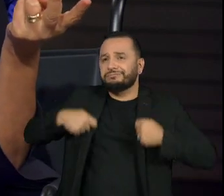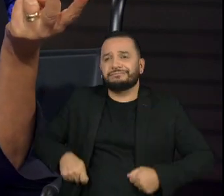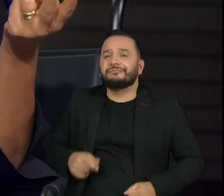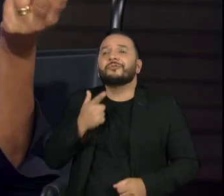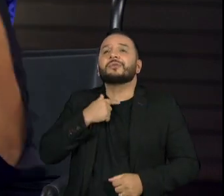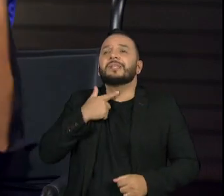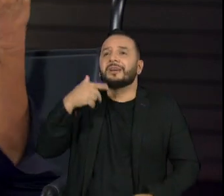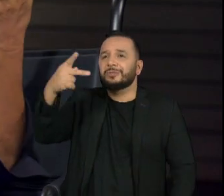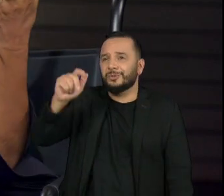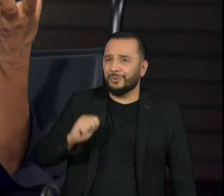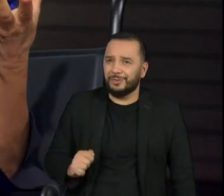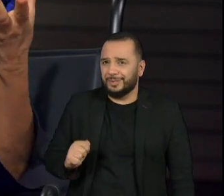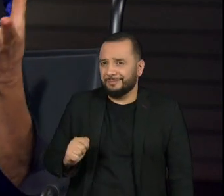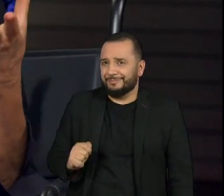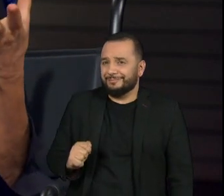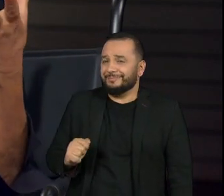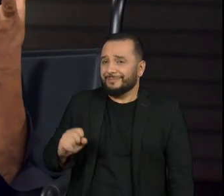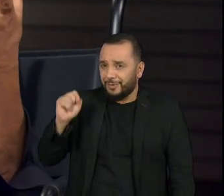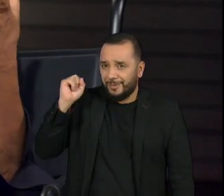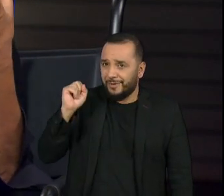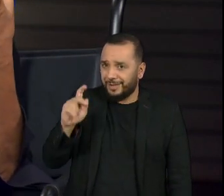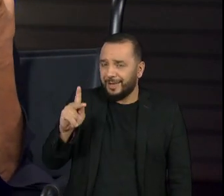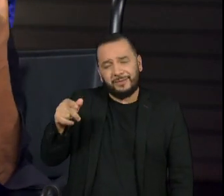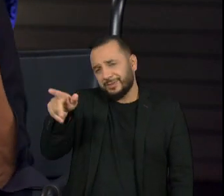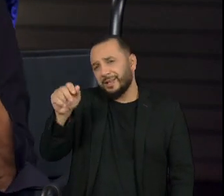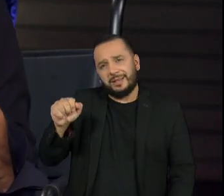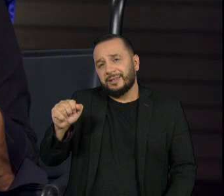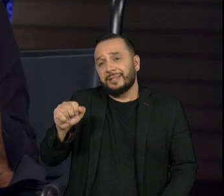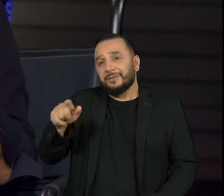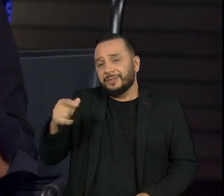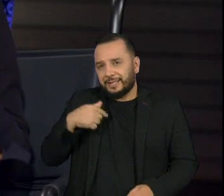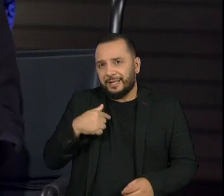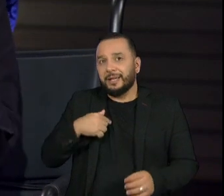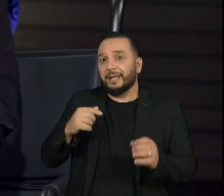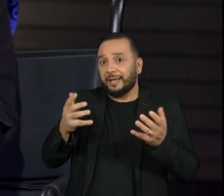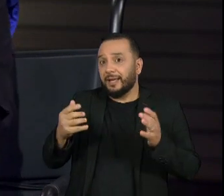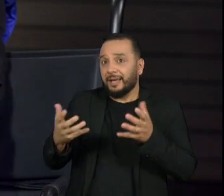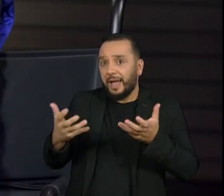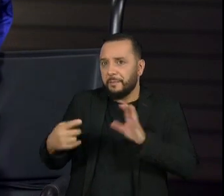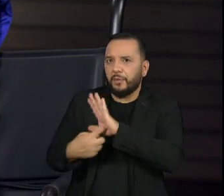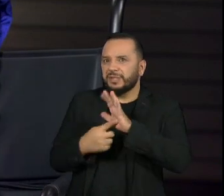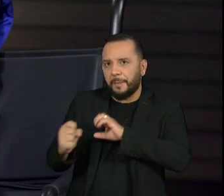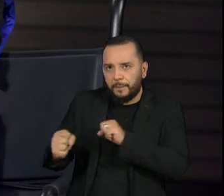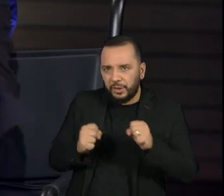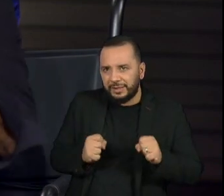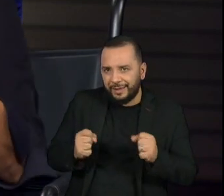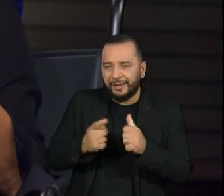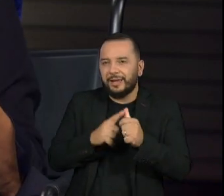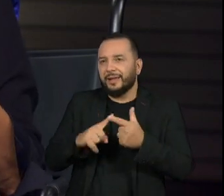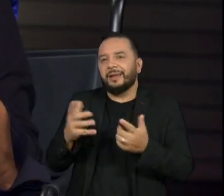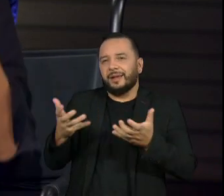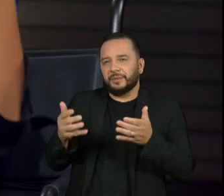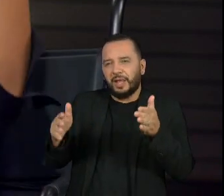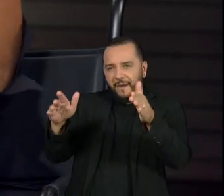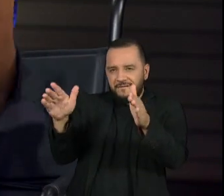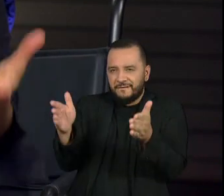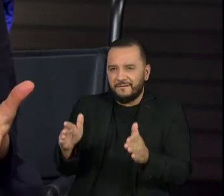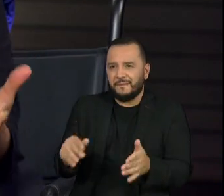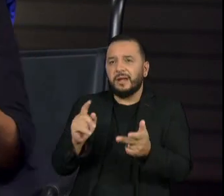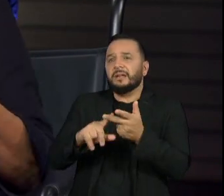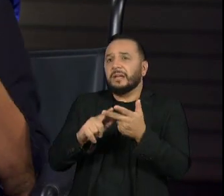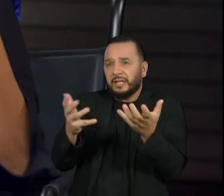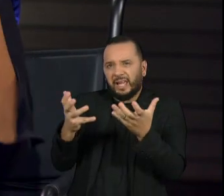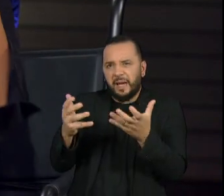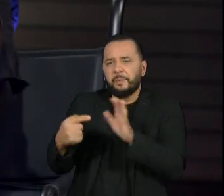né? Então, usa isso a seu favor. Se você quer comunicar o poder, se você quer comunicar a sensualidade ou romantismo, usa a